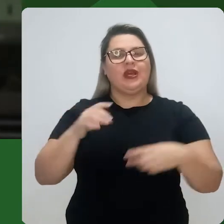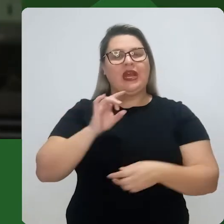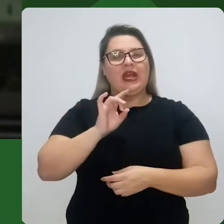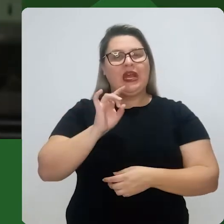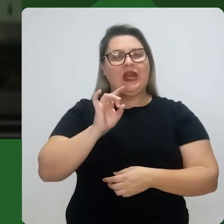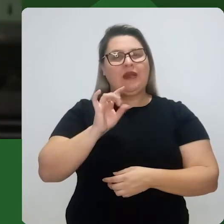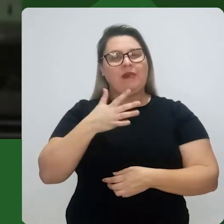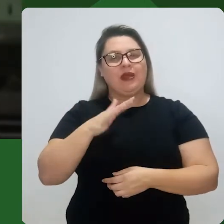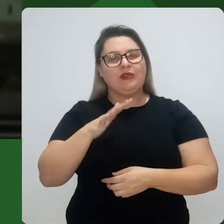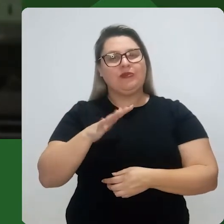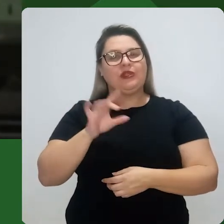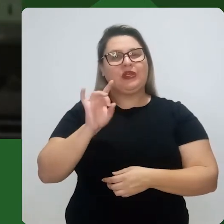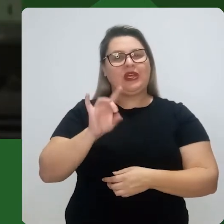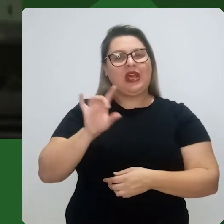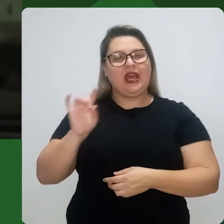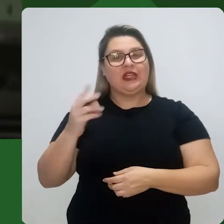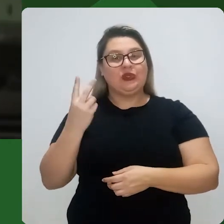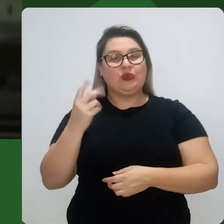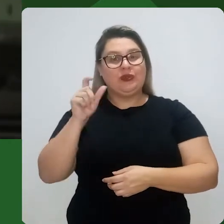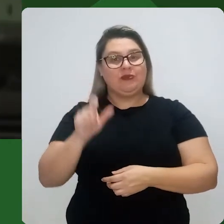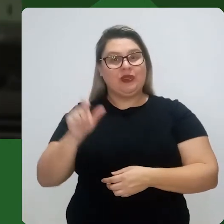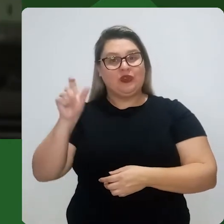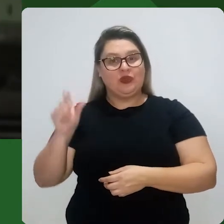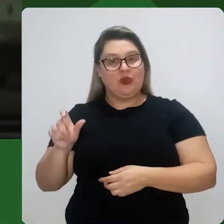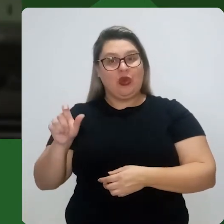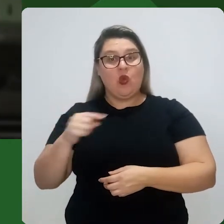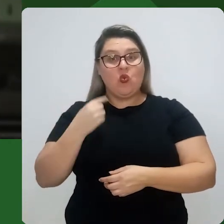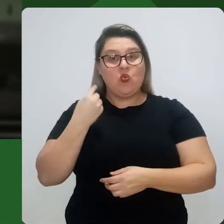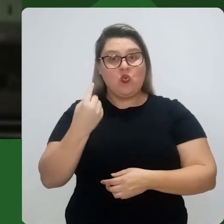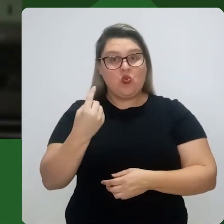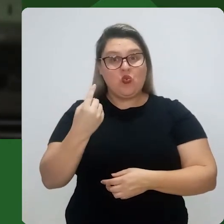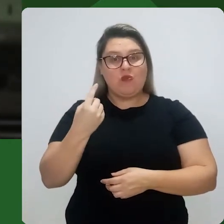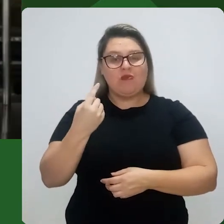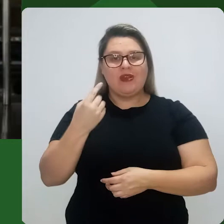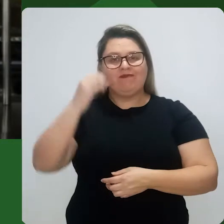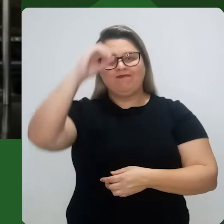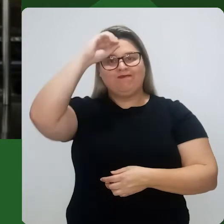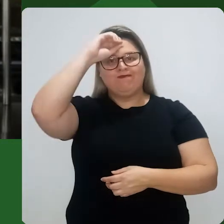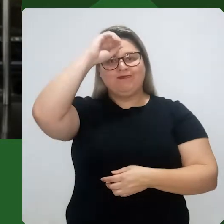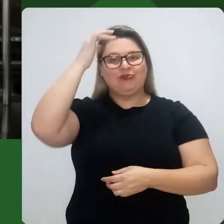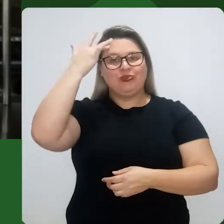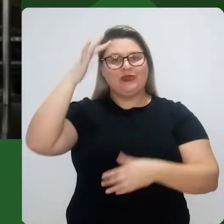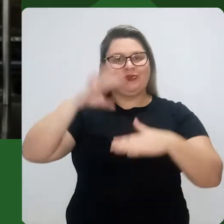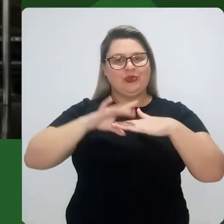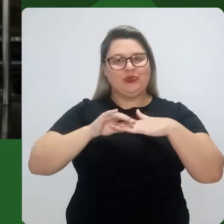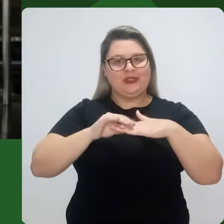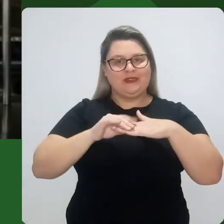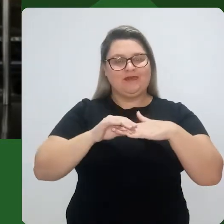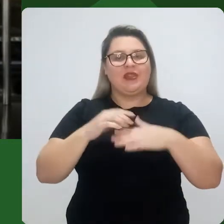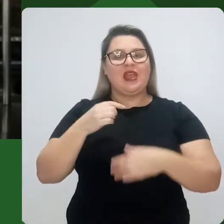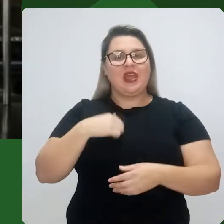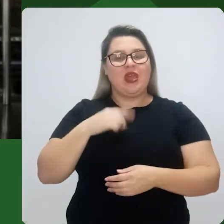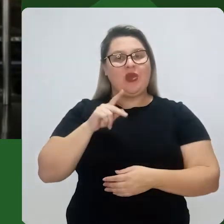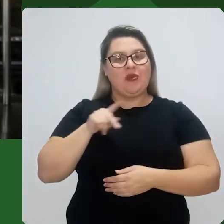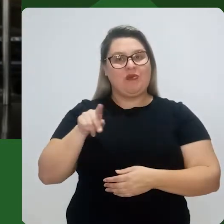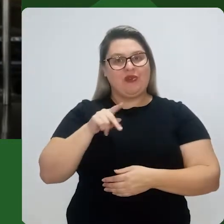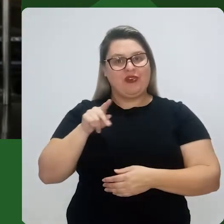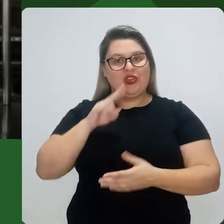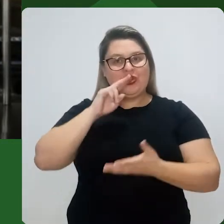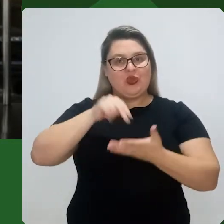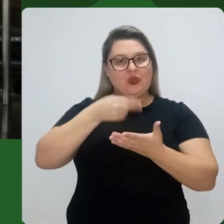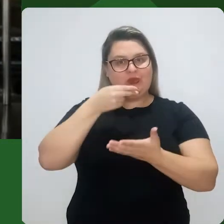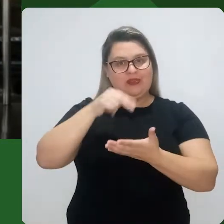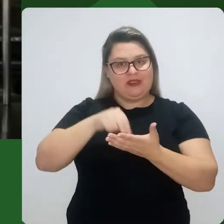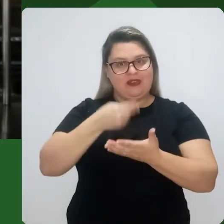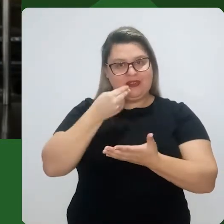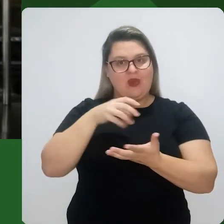cada 2 pessoas diabéticas, uma não sabe que tem a doença. Eu sou a professora Elinete, professora de nutrição